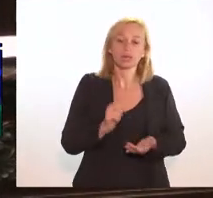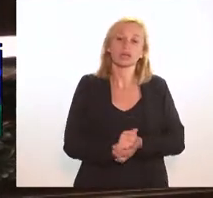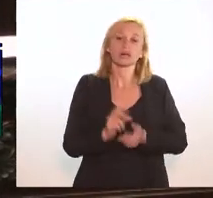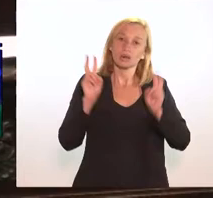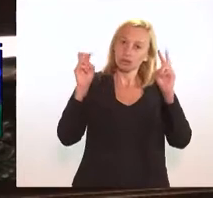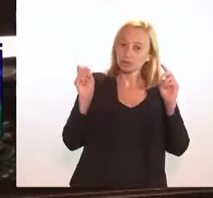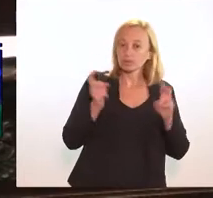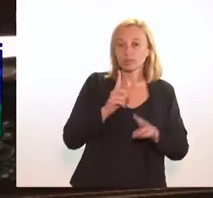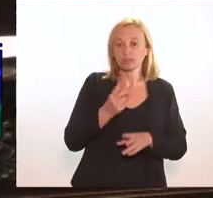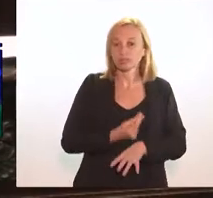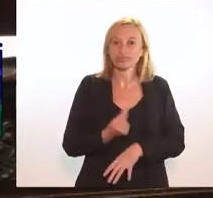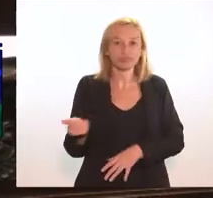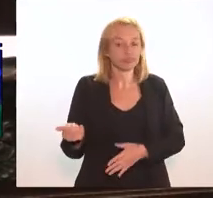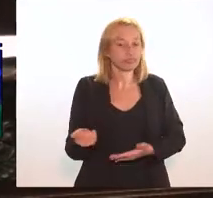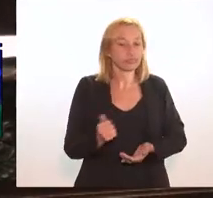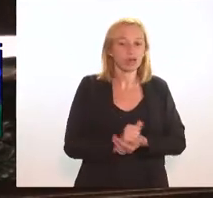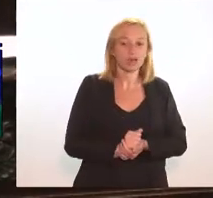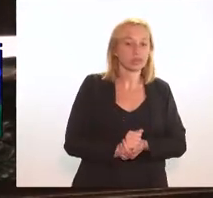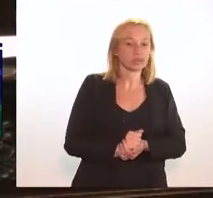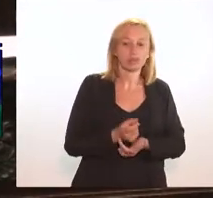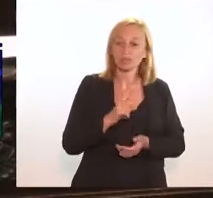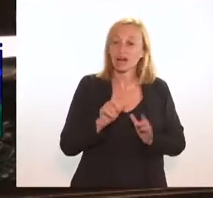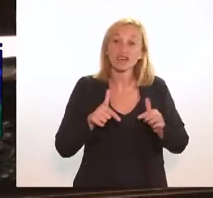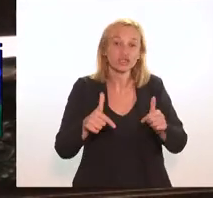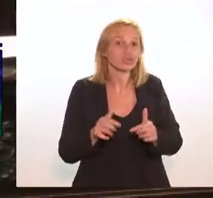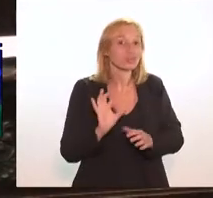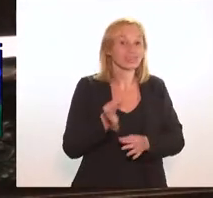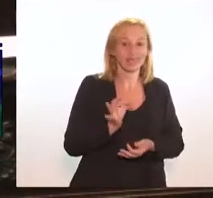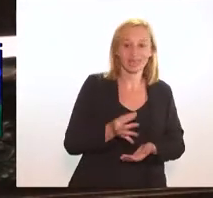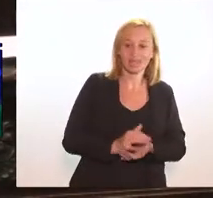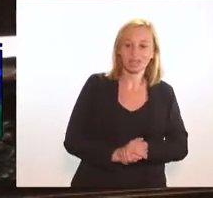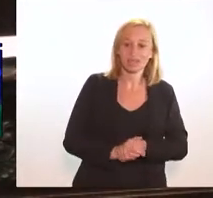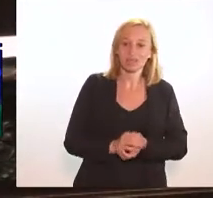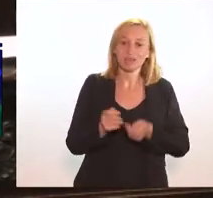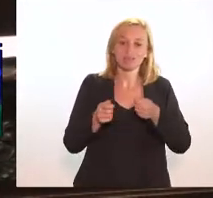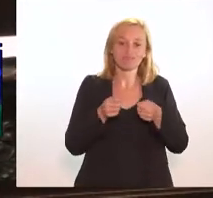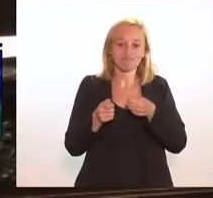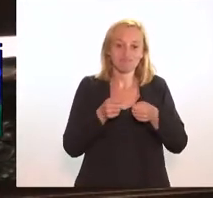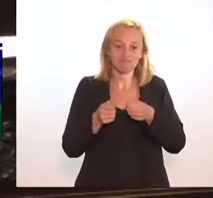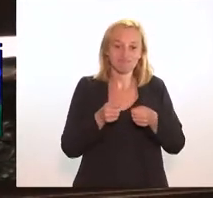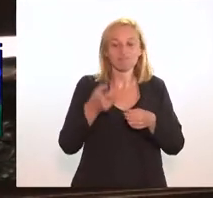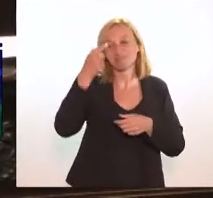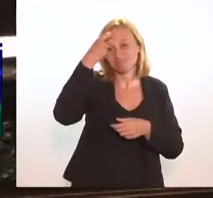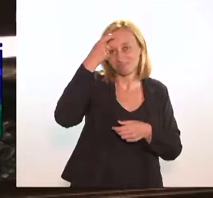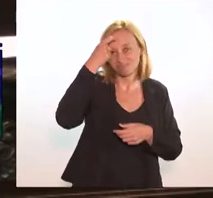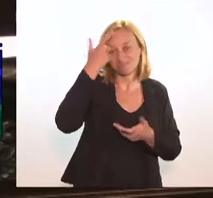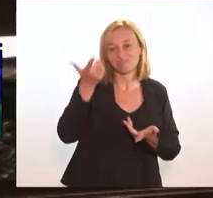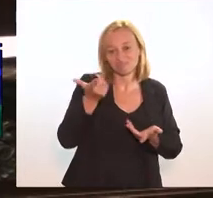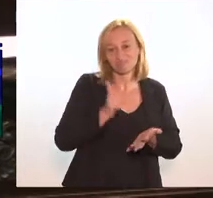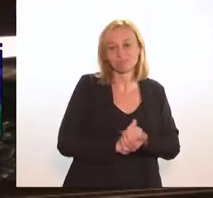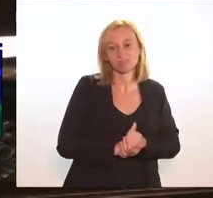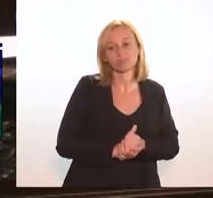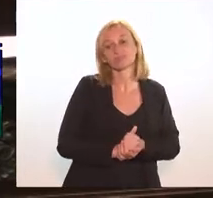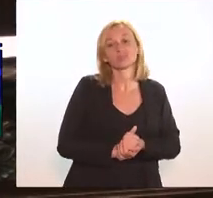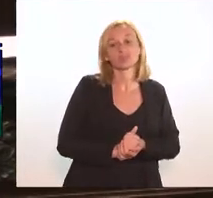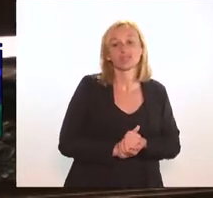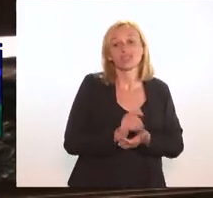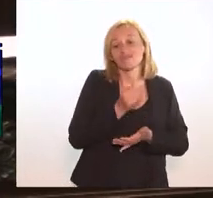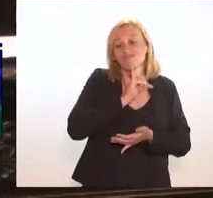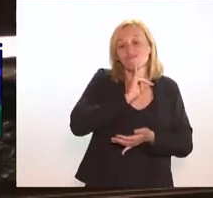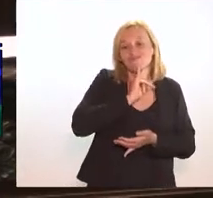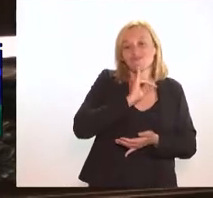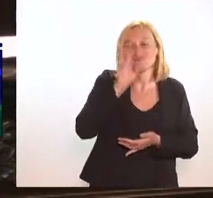situação não está saindo, não está funcionando com a regulamentação, com a conscientização,